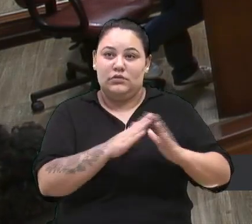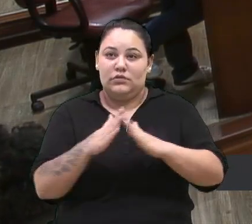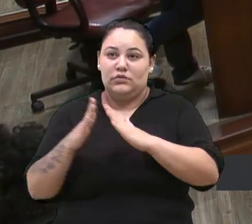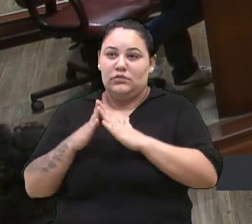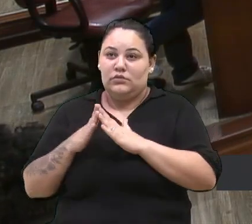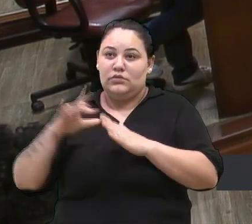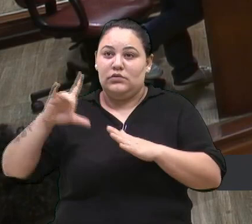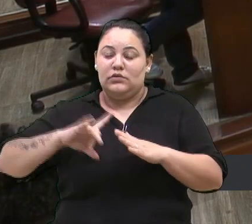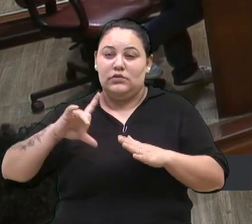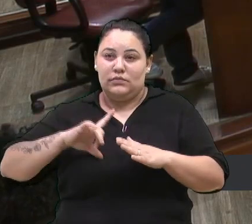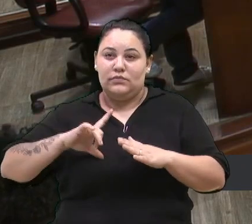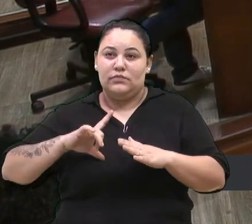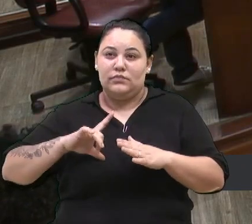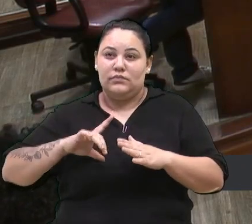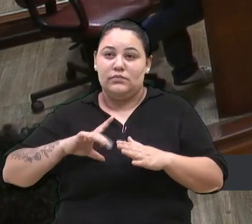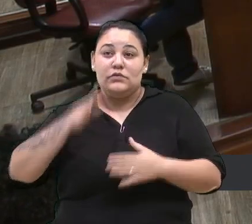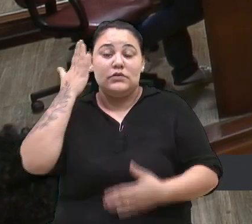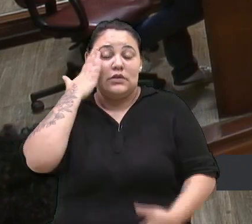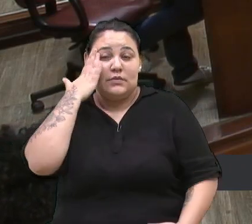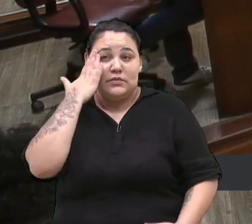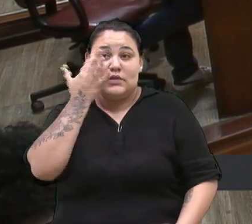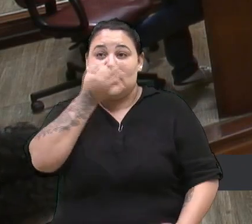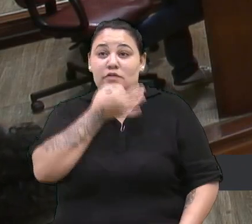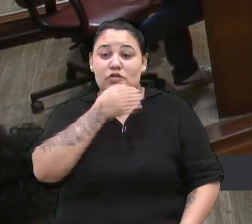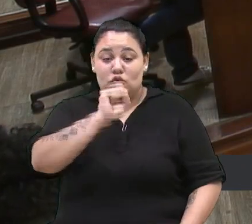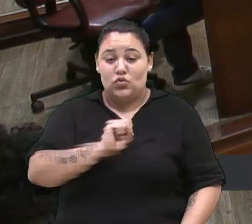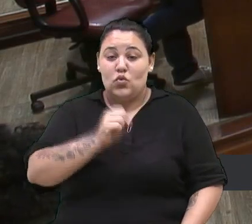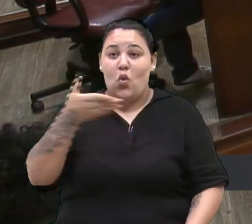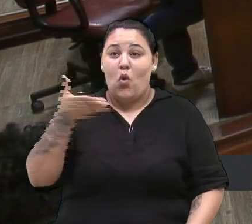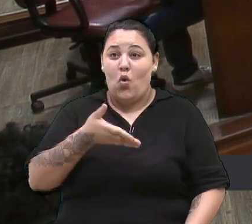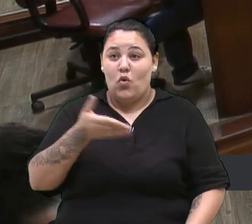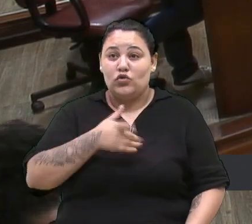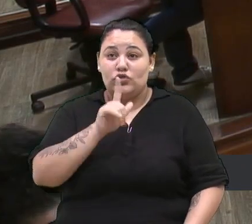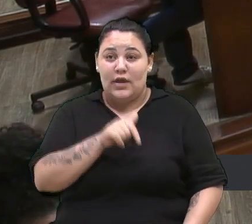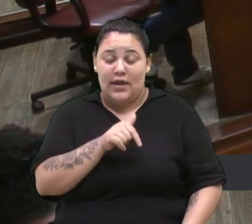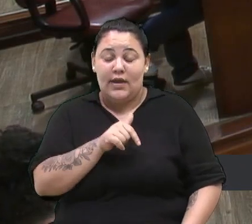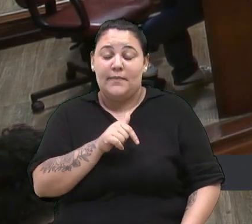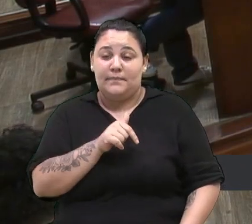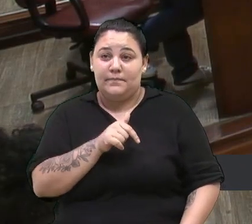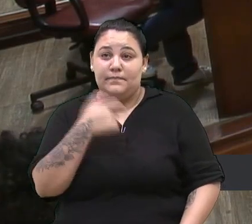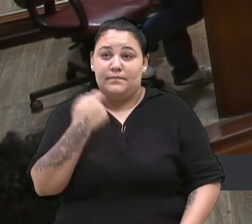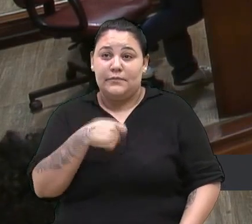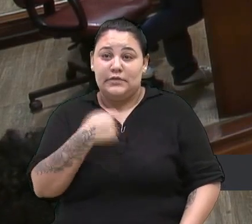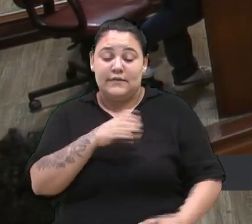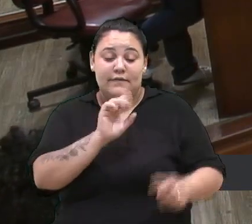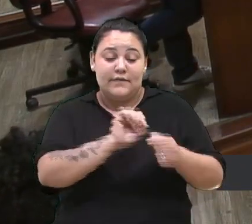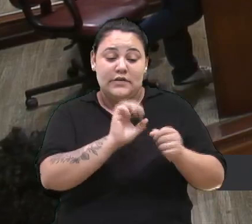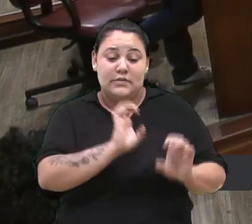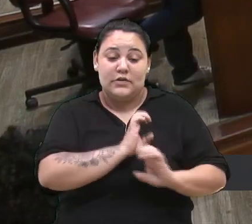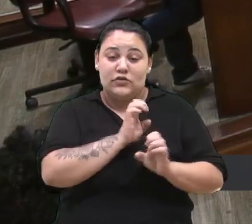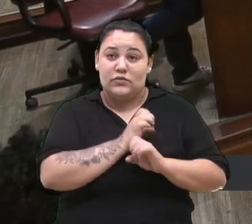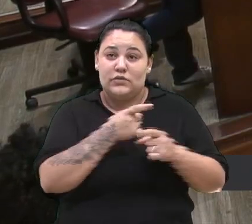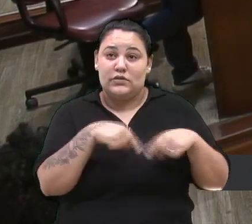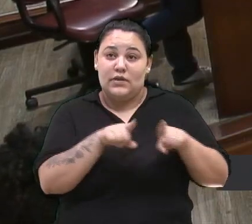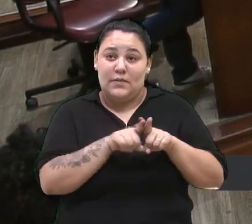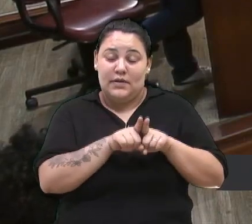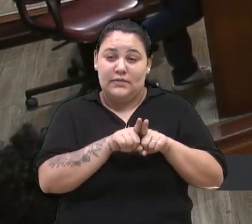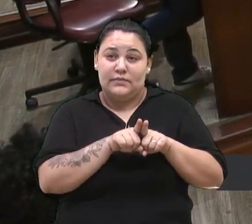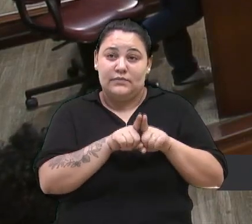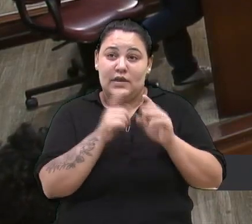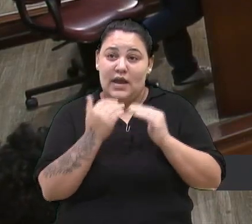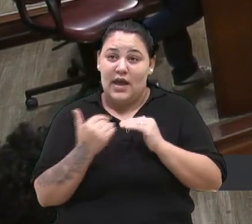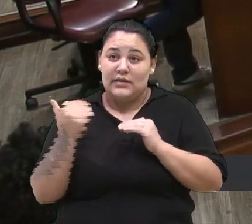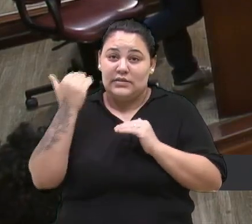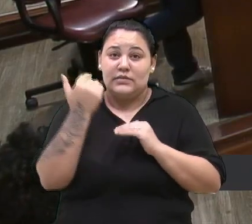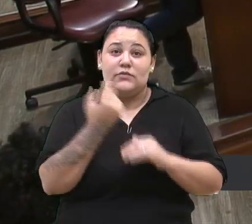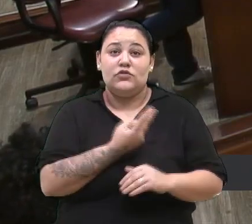que Caxias do Sul, hoje, implementar empreendimentos acima de 250 unidades,